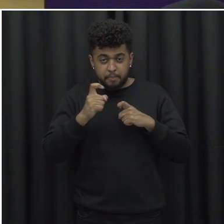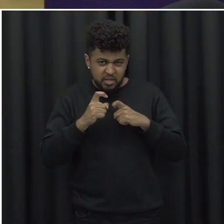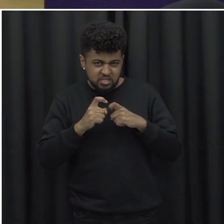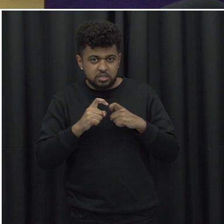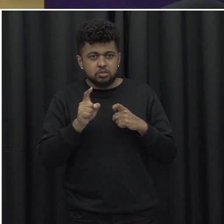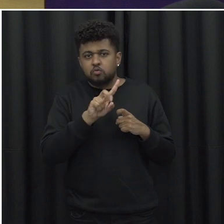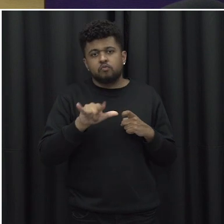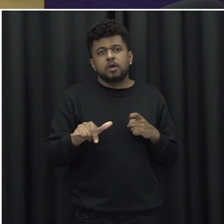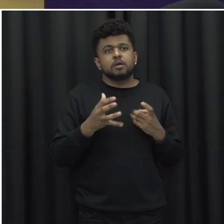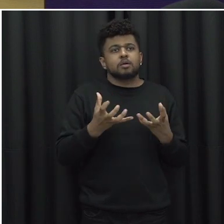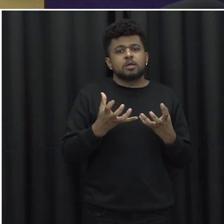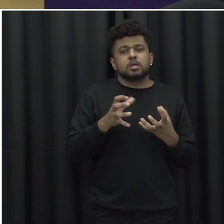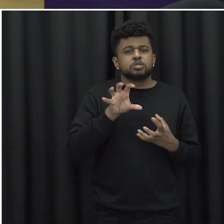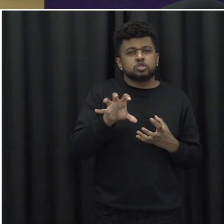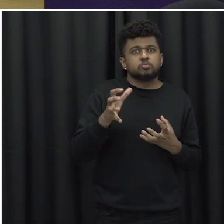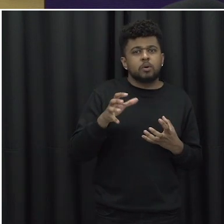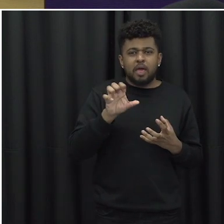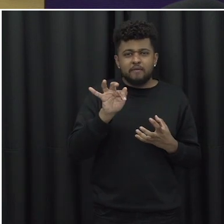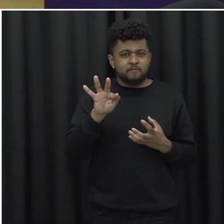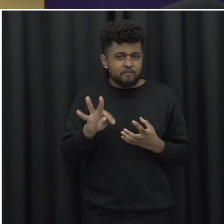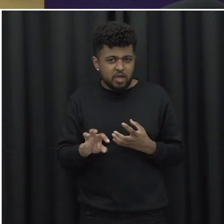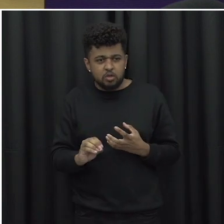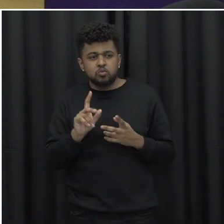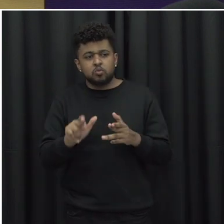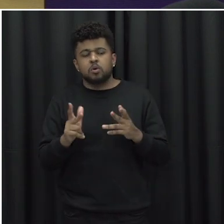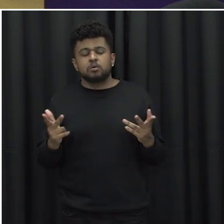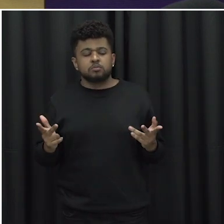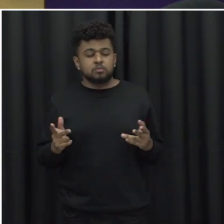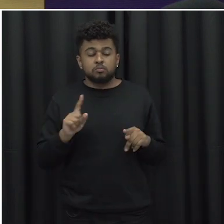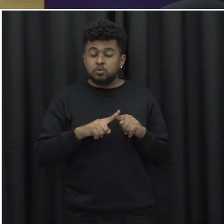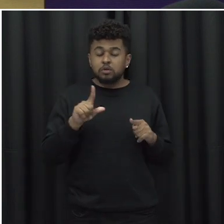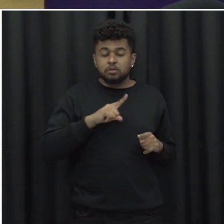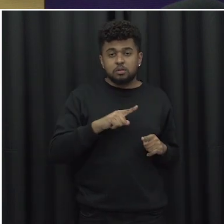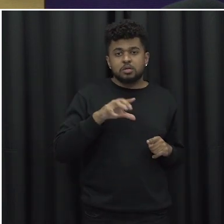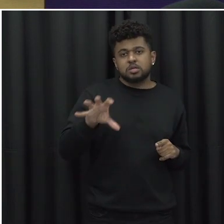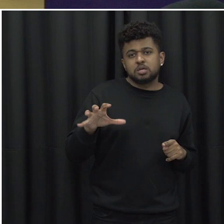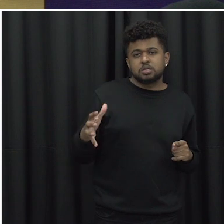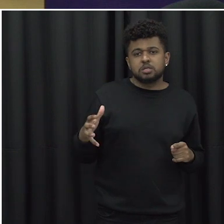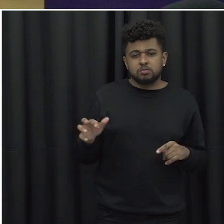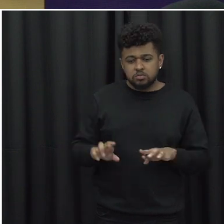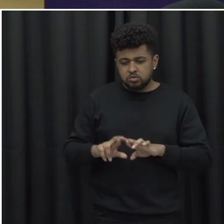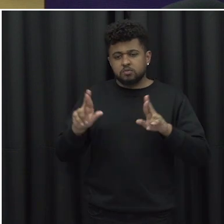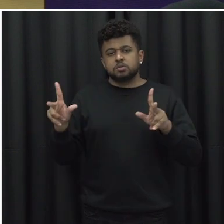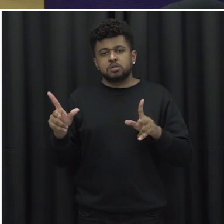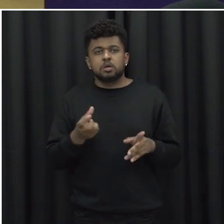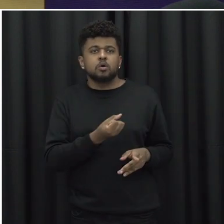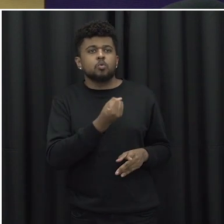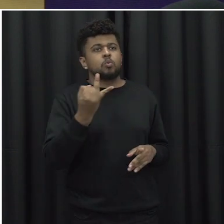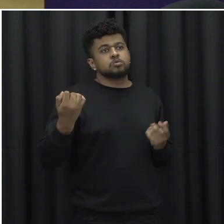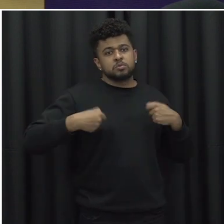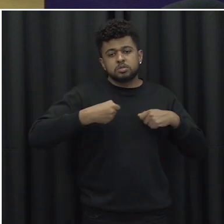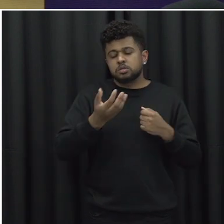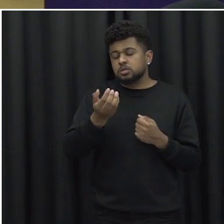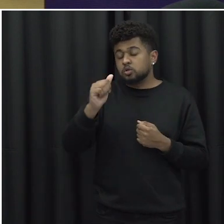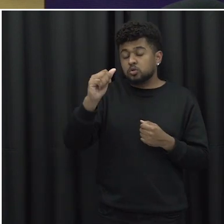em doses medicinais, ele não vai ter esse tipo de efeito, com certeza, por essa questão mesmo